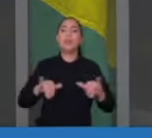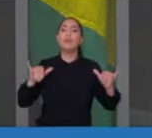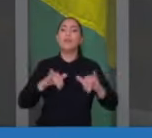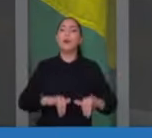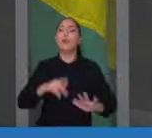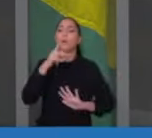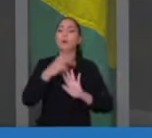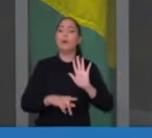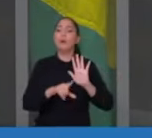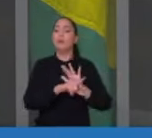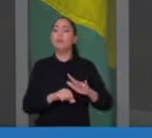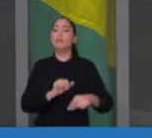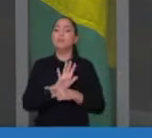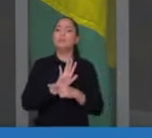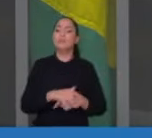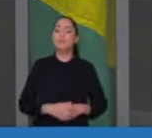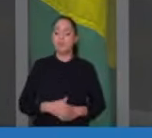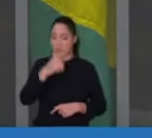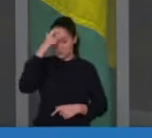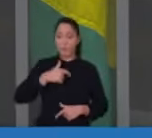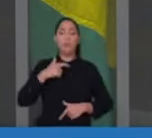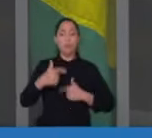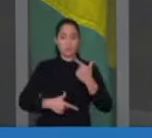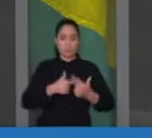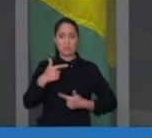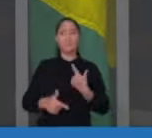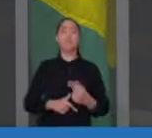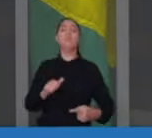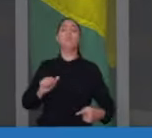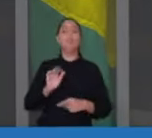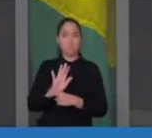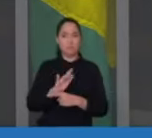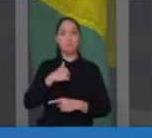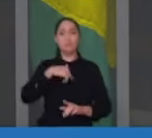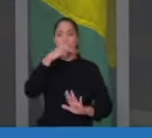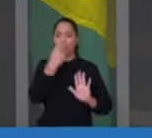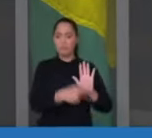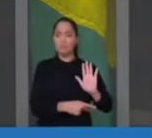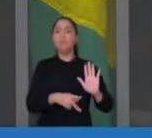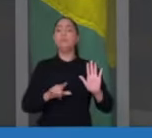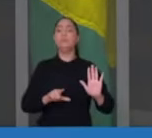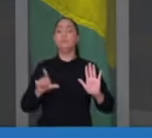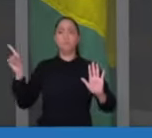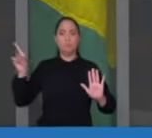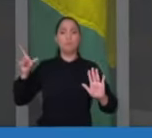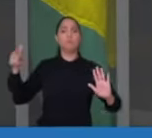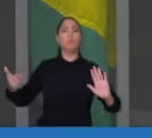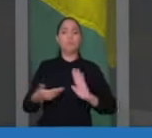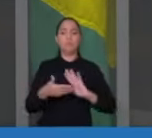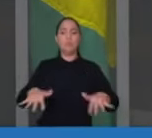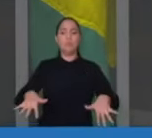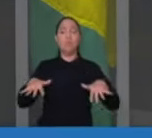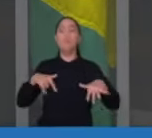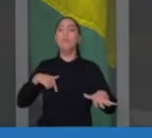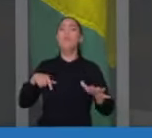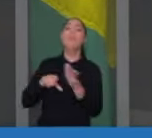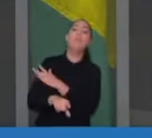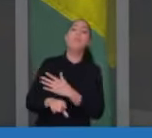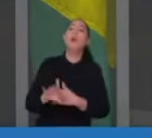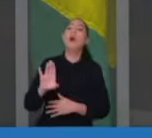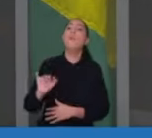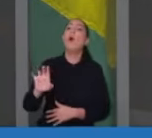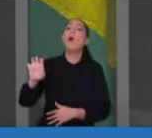assim como eu vou trabalhar junto com toda a oposição, para barrar e para derrotar esse projeto no plenário da Câmara dos Deputados? Onde estão os